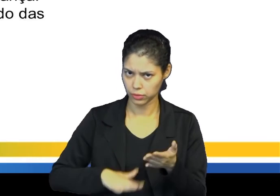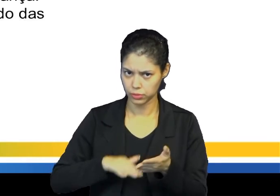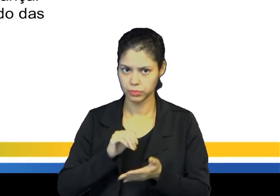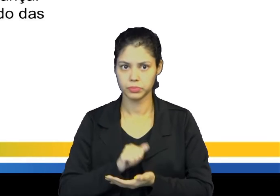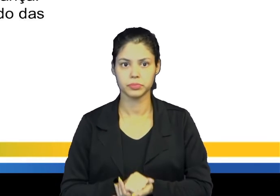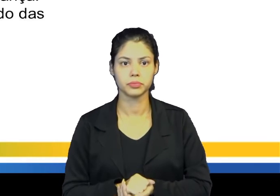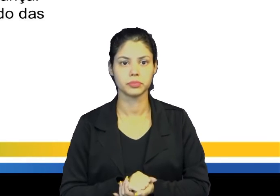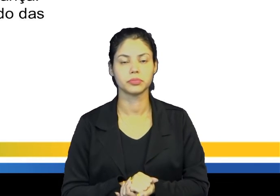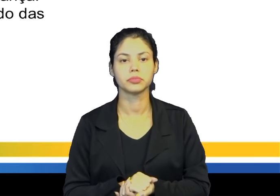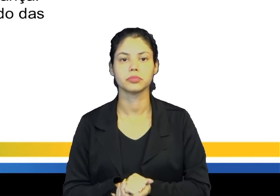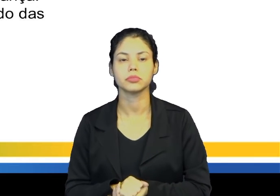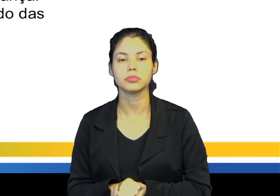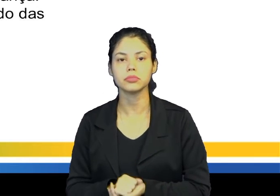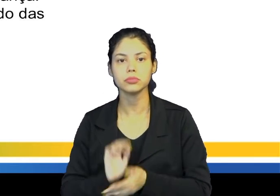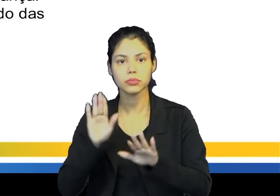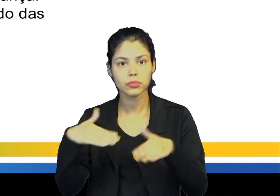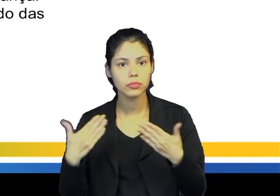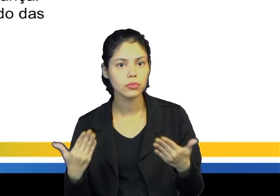questão.